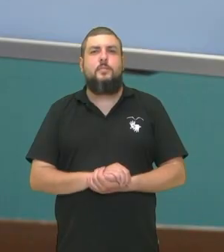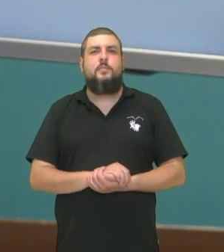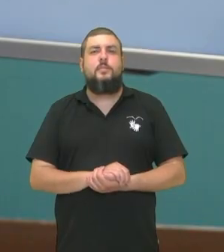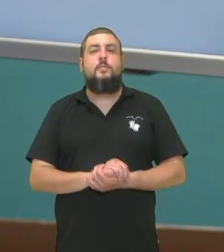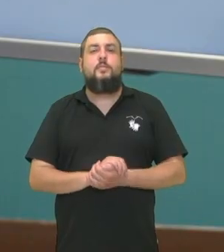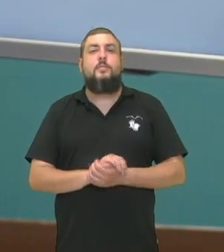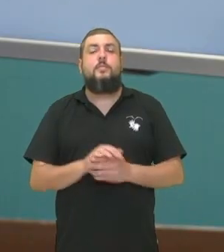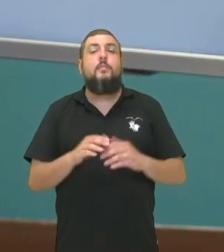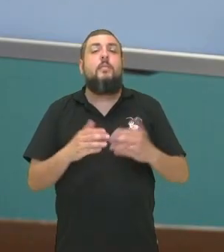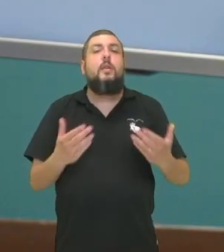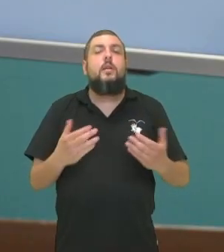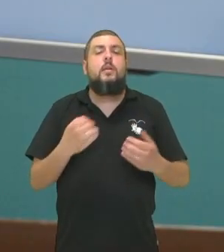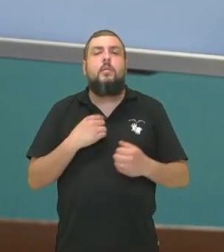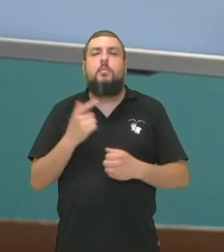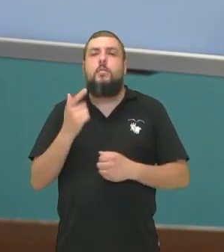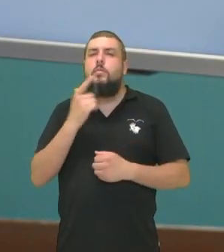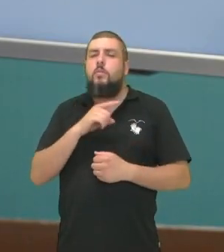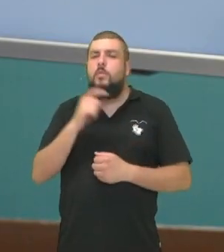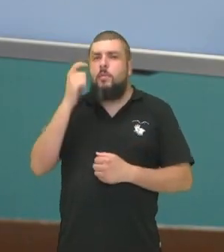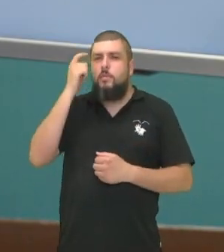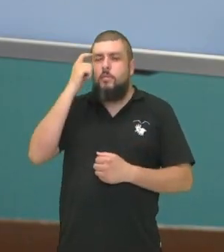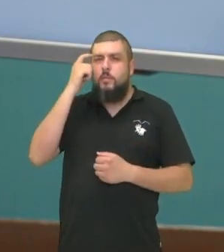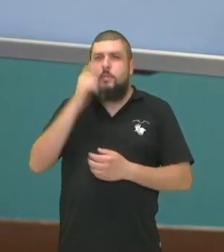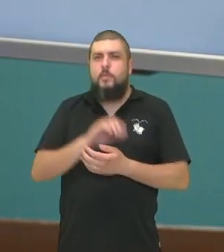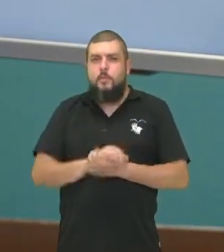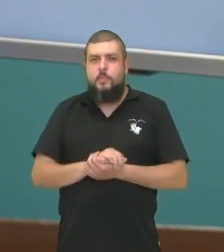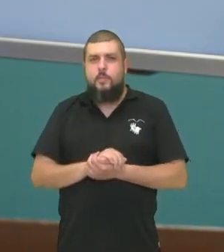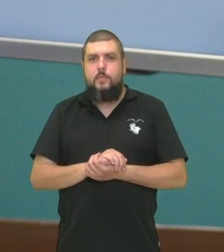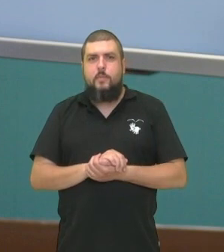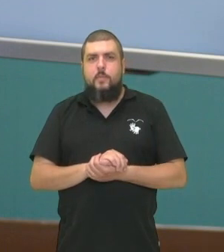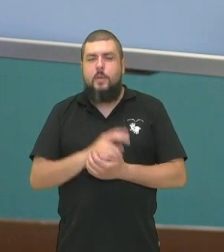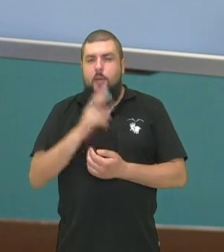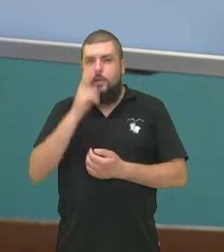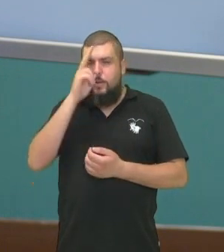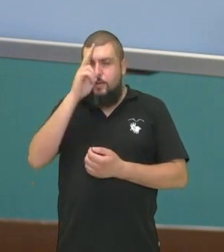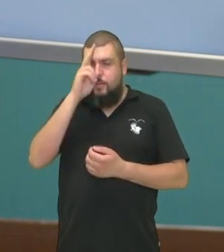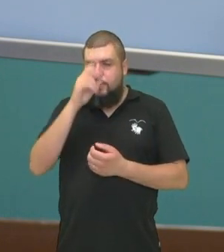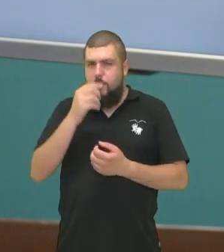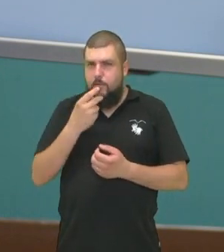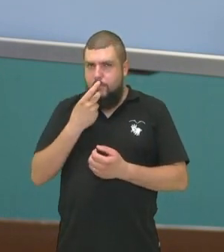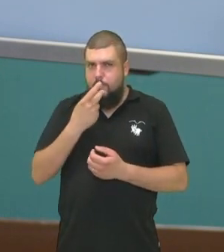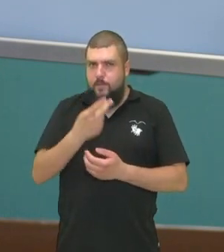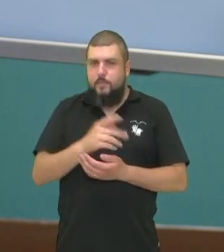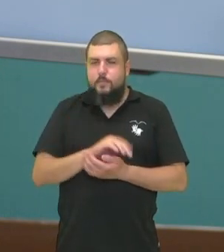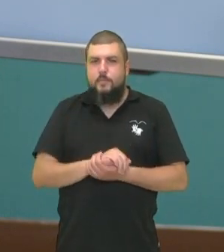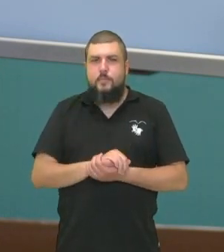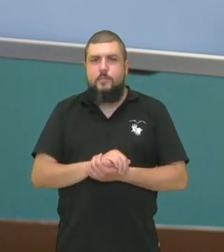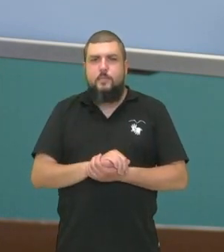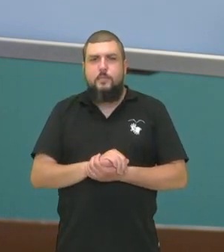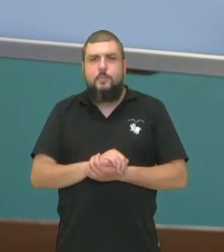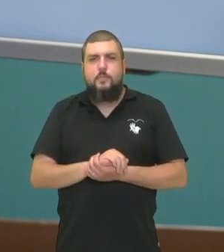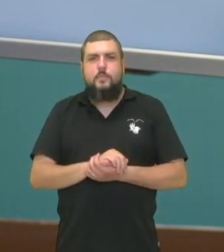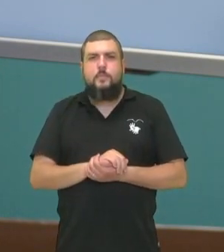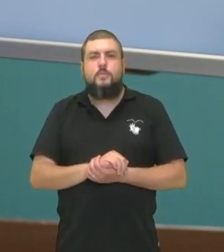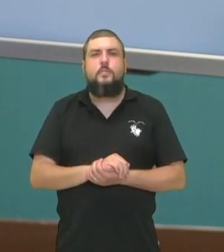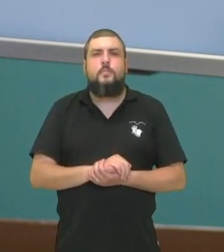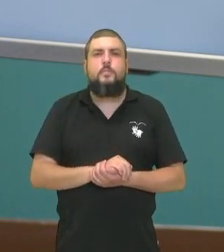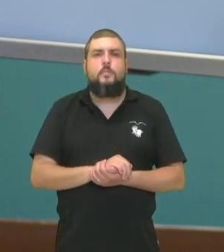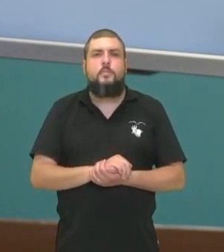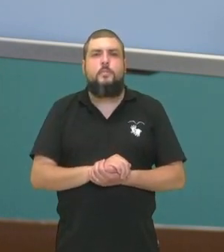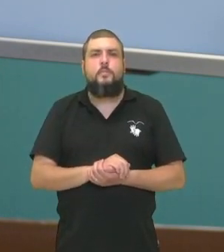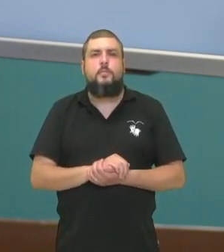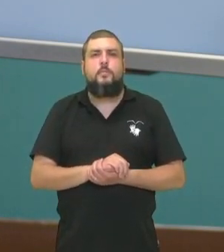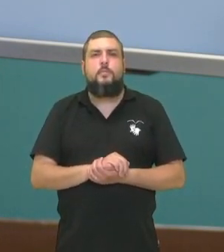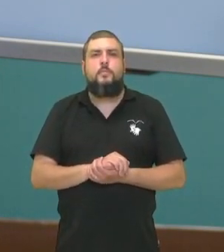E aí, pessoal, conseguiram pensar? Conseguiram lembrar? Lembraram do que eu falei? Qual a função da próstata? Qual é o exame